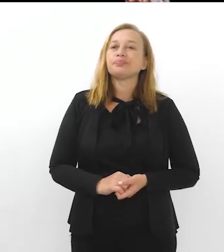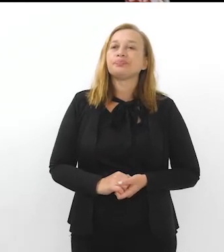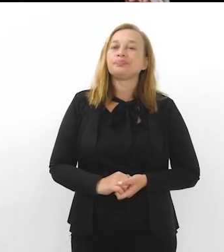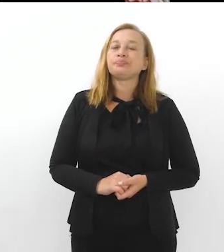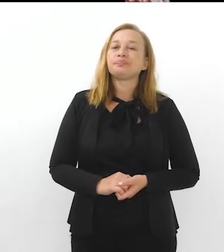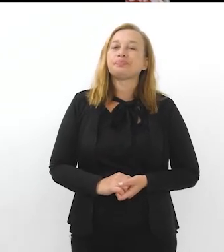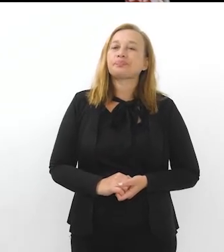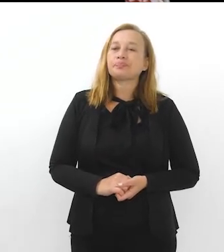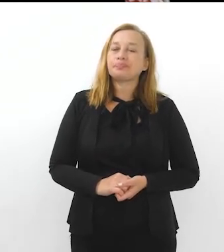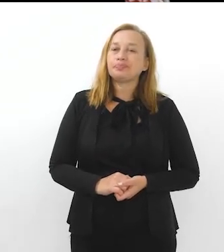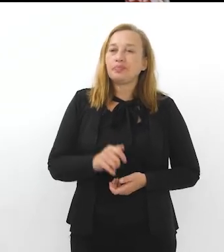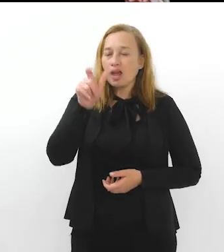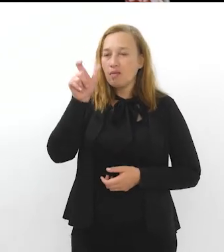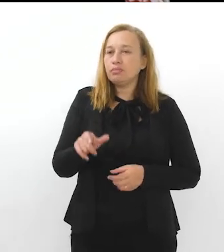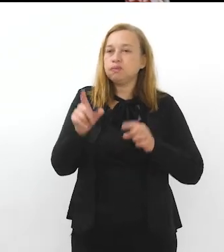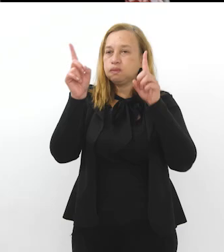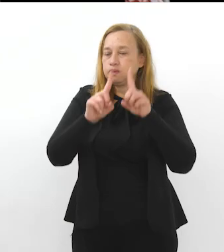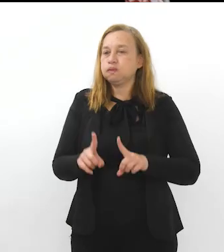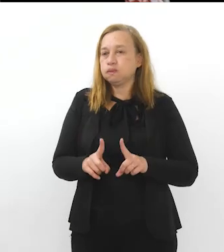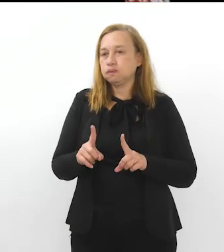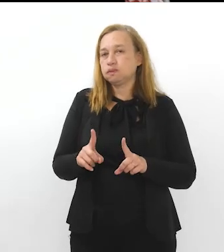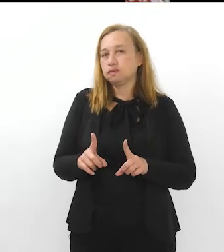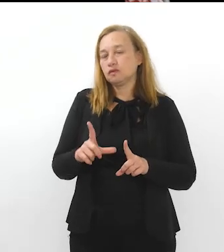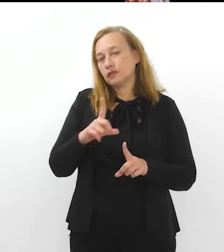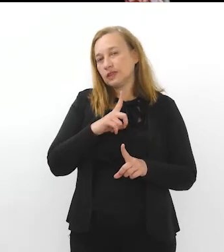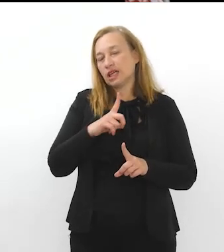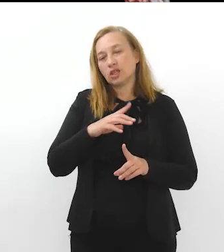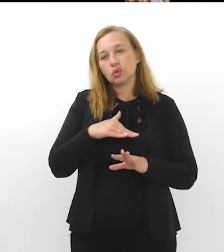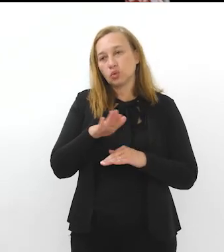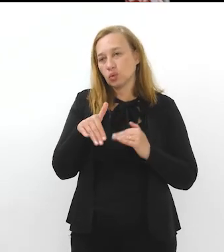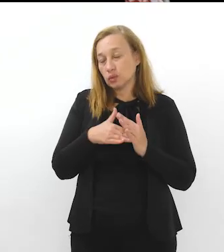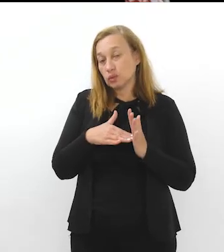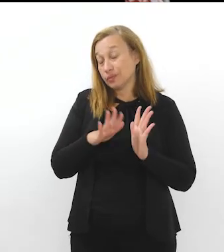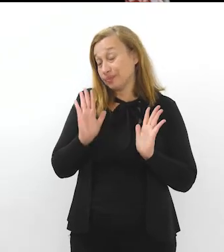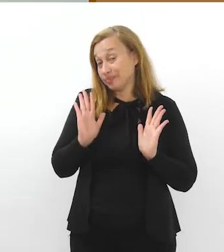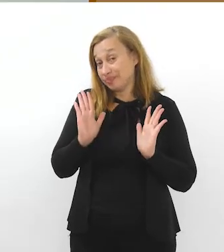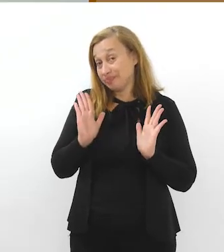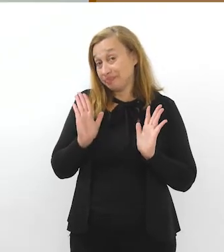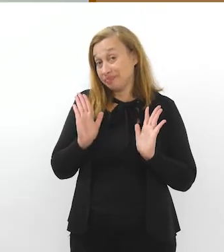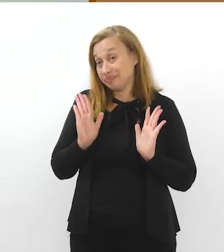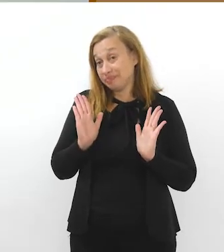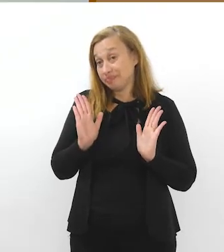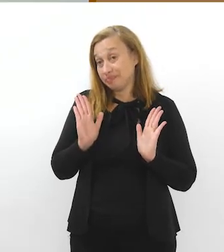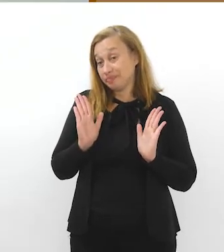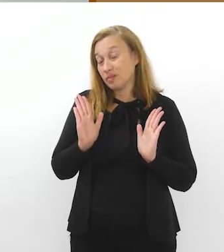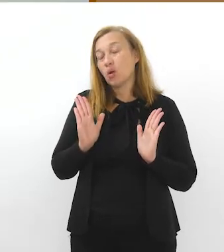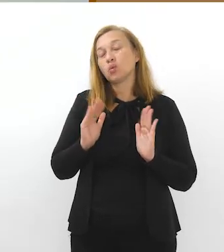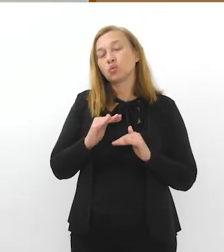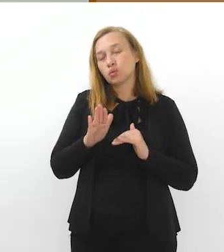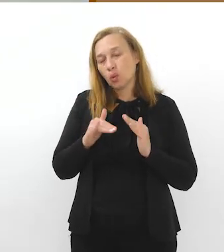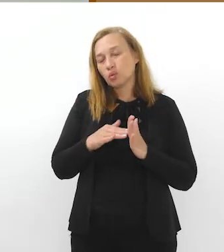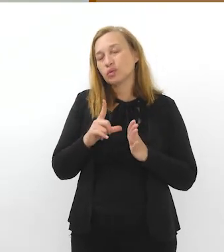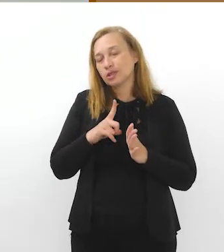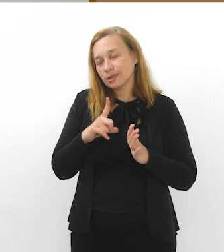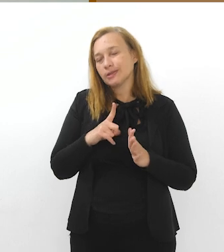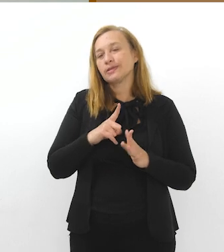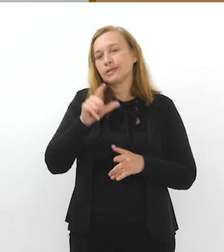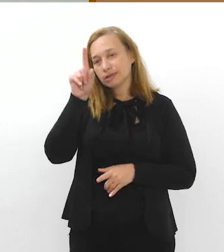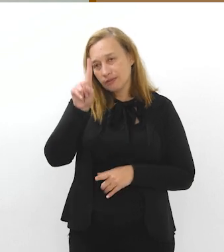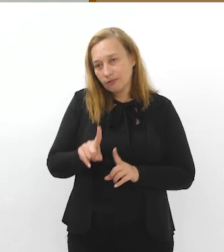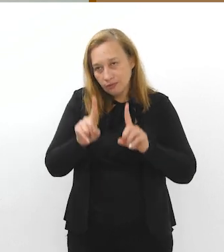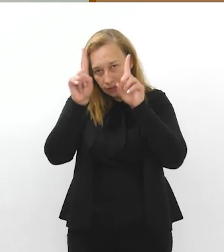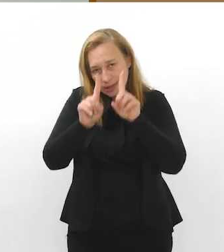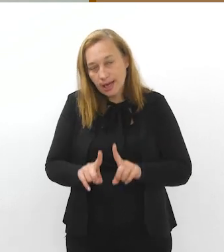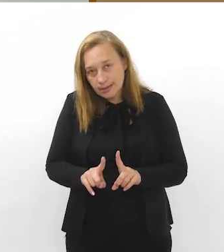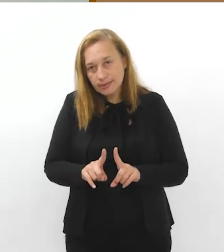enfim, não desistir e continuar. Ô, Vicente, eu acho que deficiência todo mundo tem,